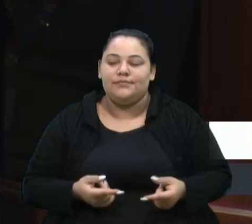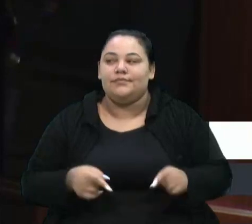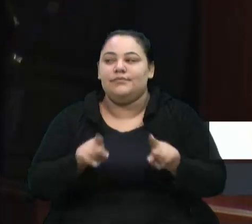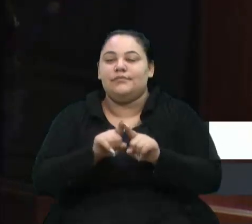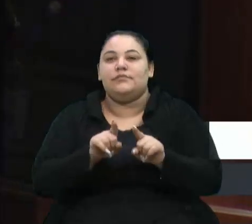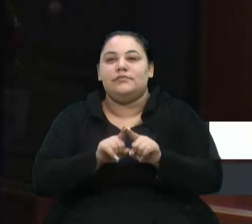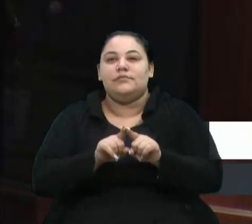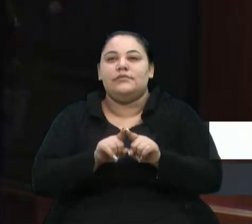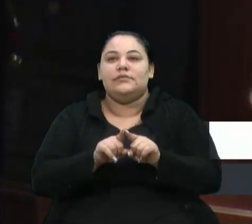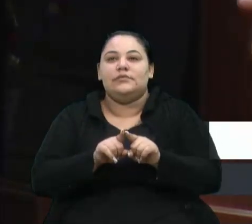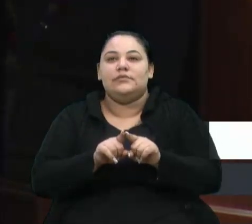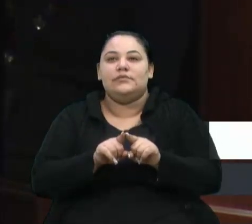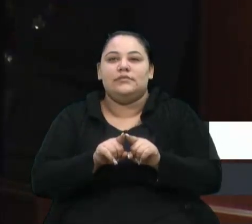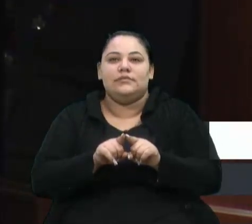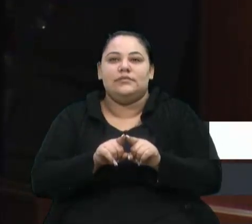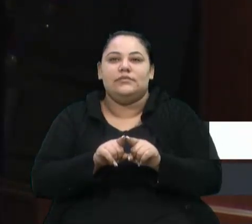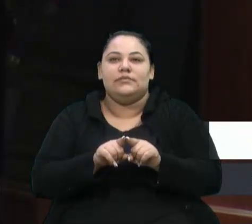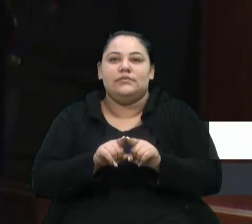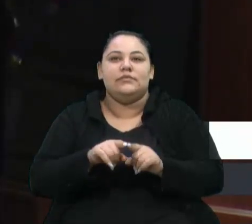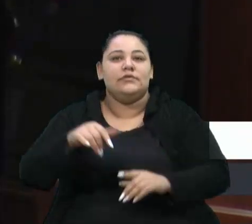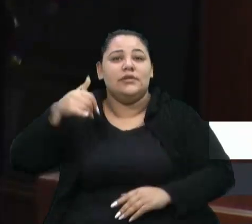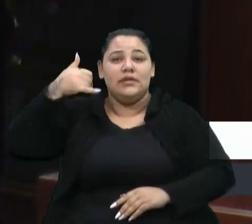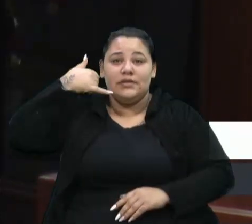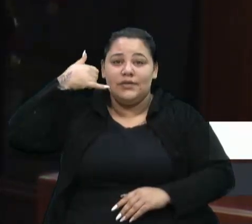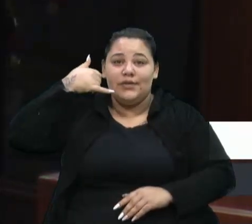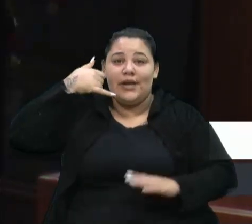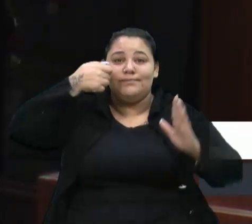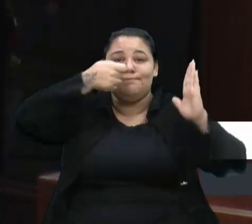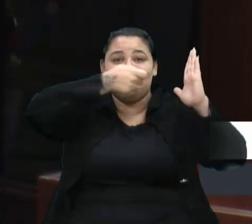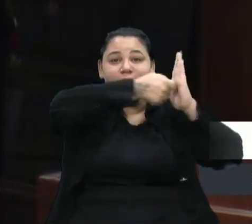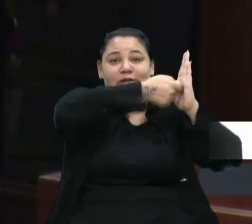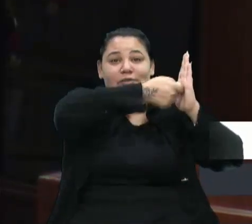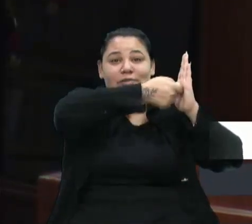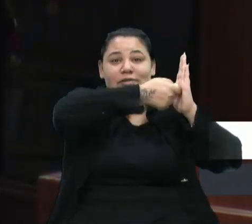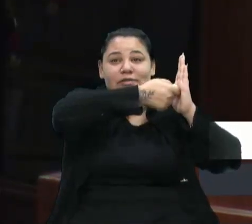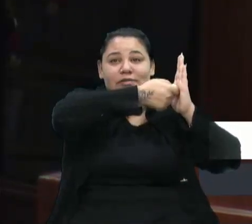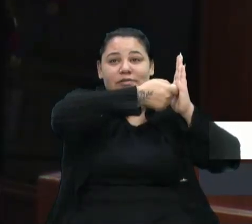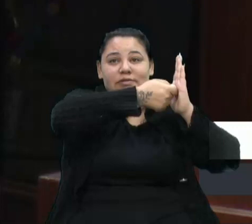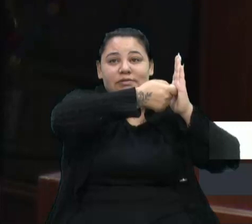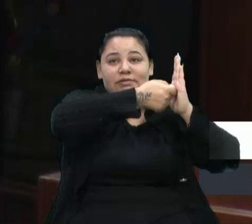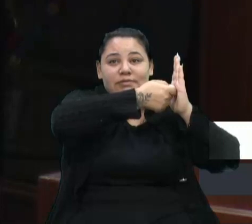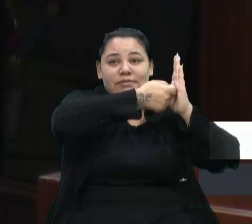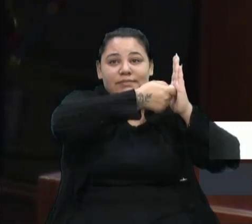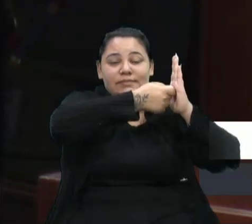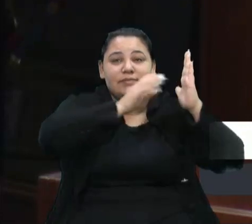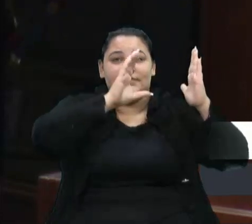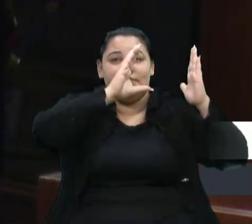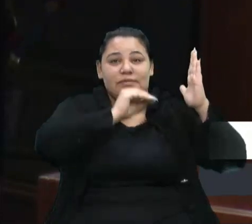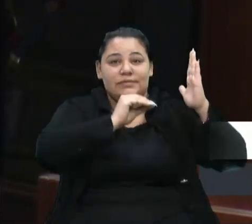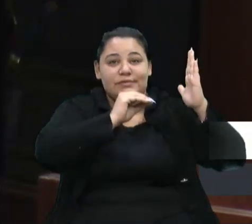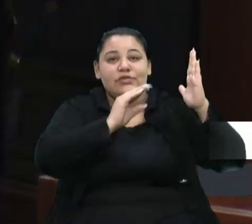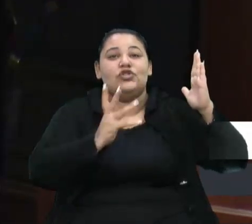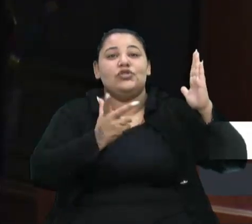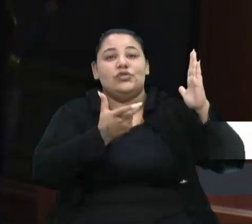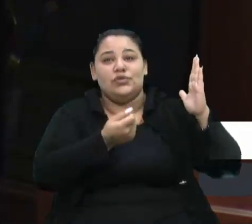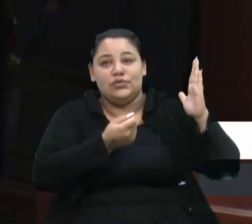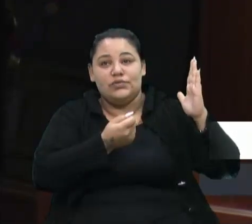incêndio, é o celular ligado na tomada, você deixa carregando a noite toda. Aconteceu já